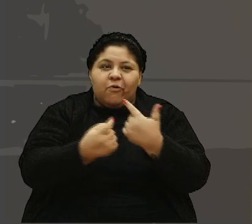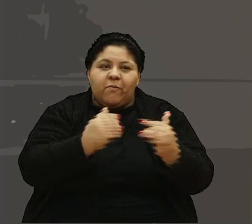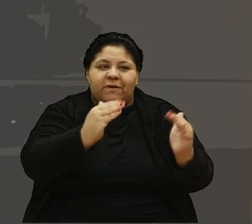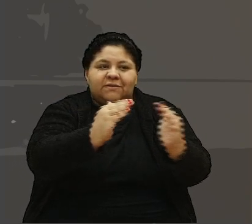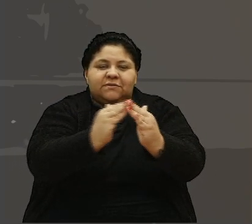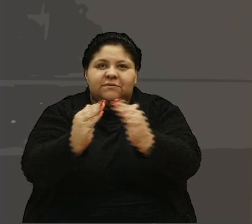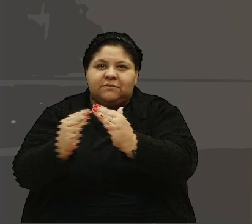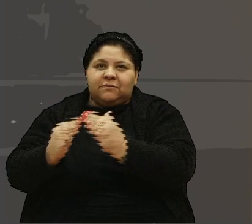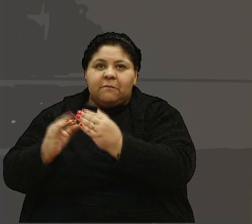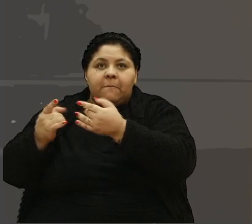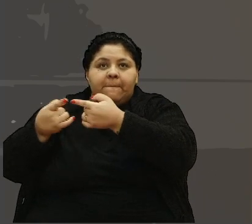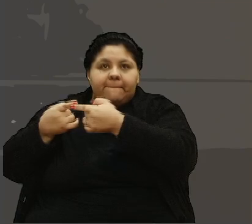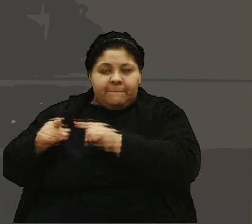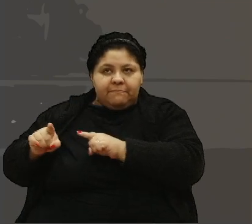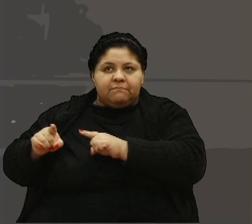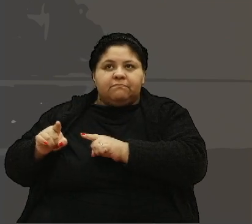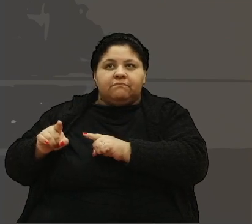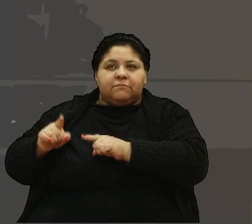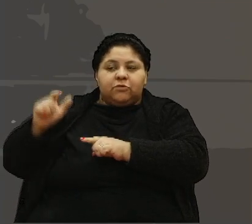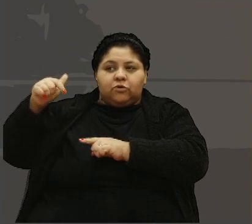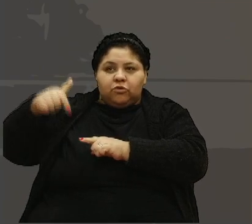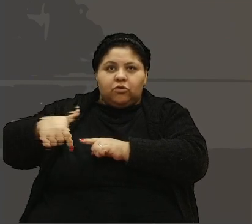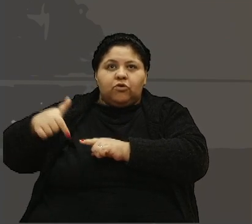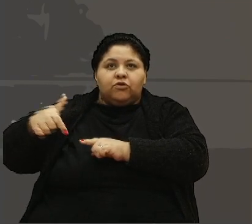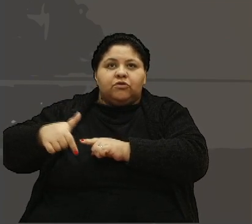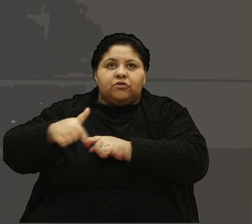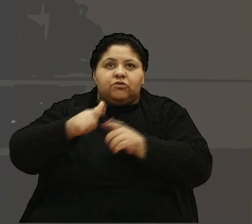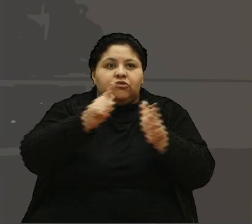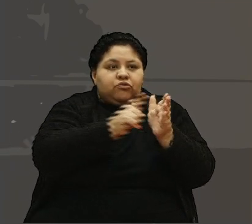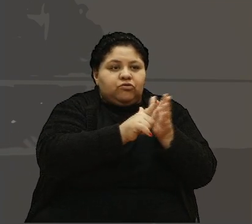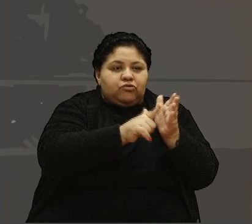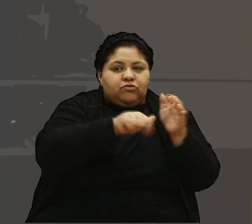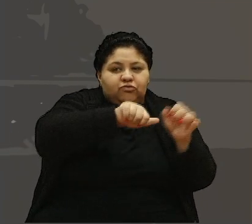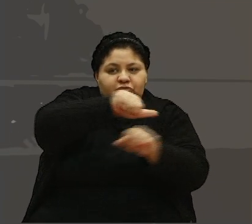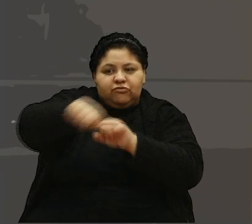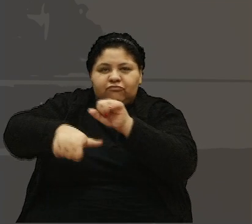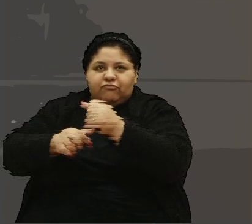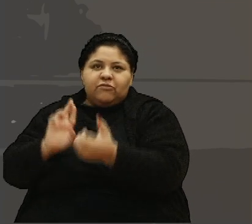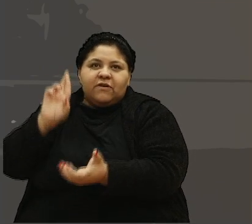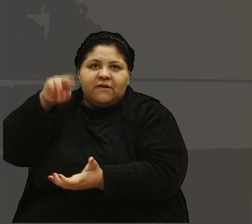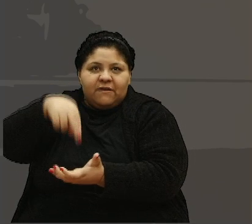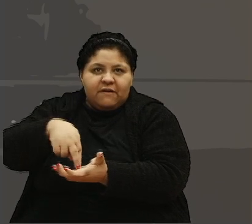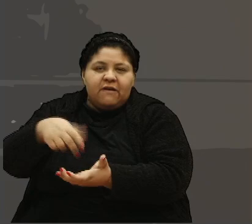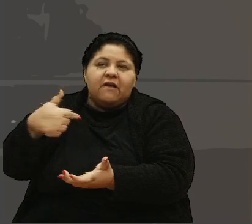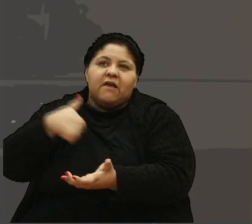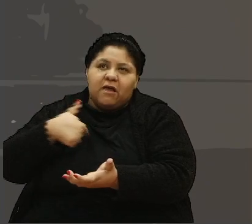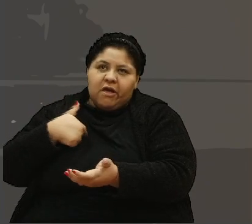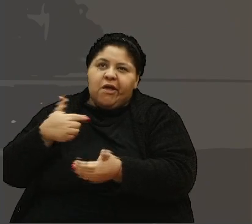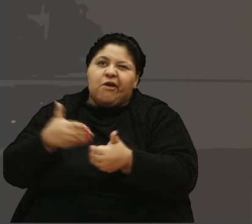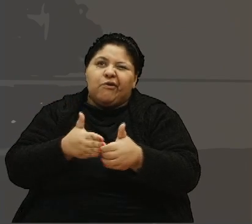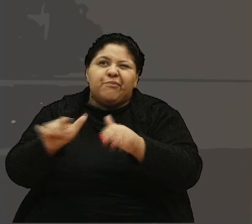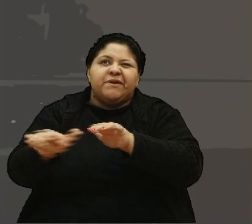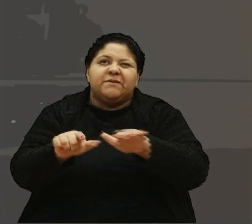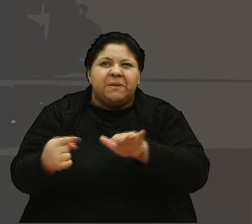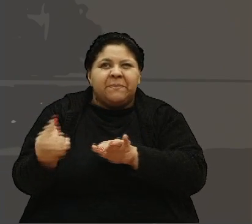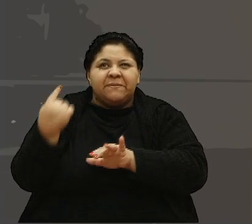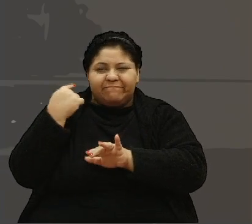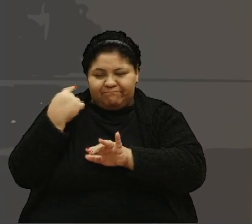residências, mas que está saindo do papel e se tornando realidade. Estive lá acompanhando a semana